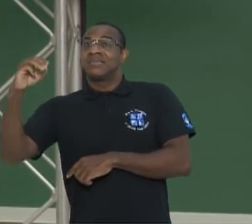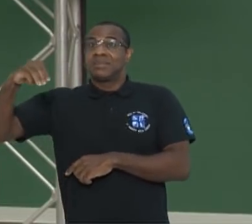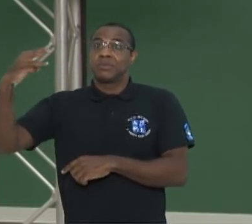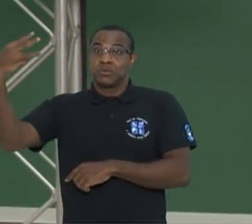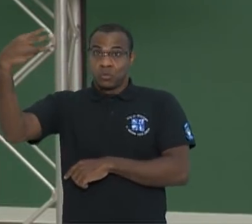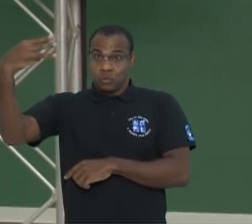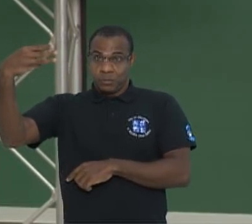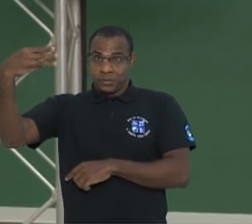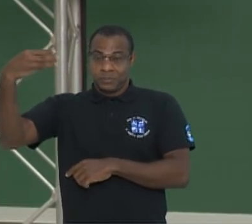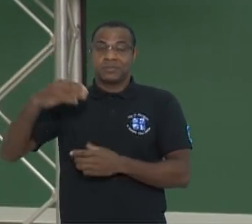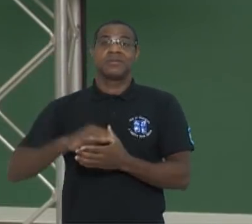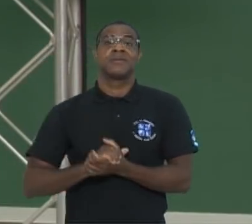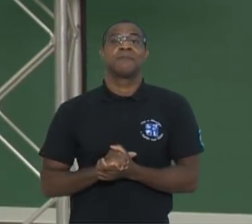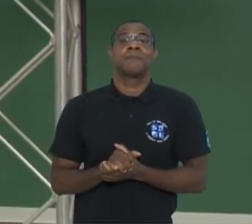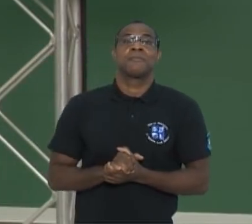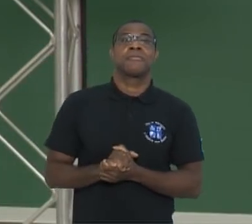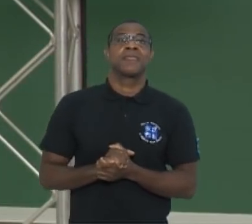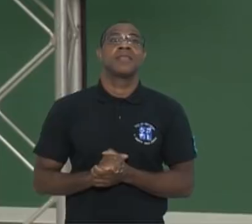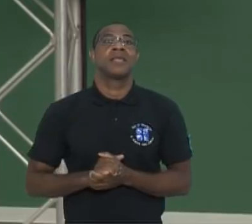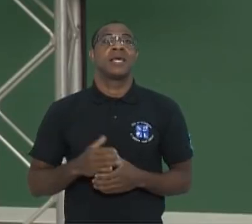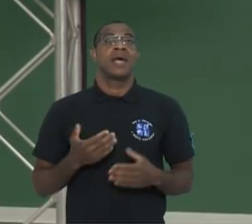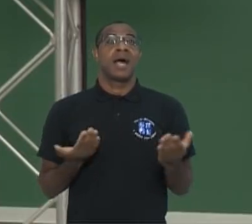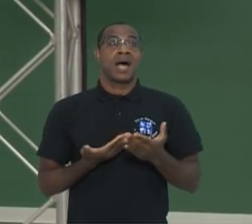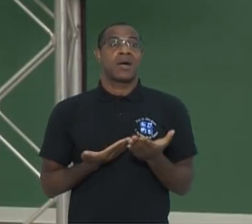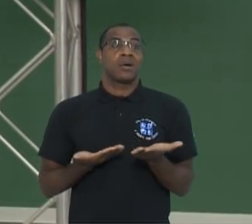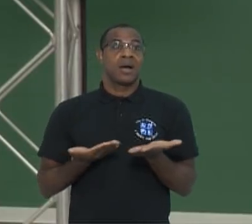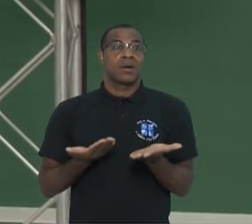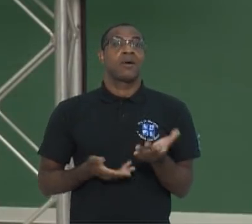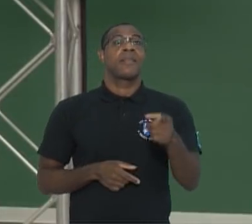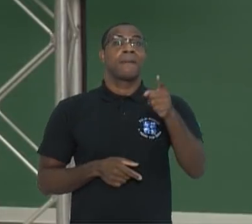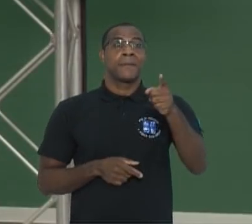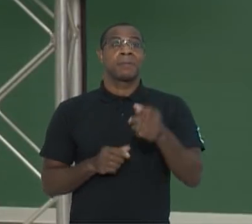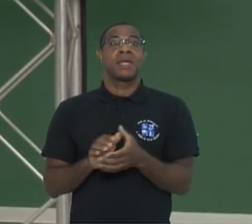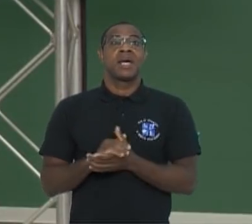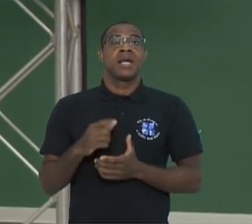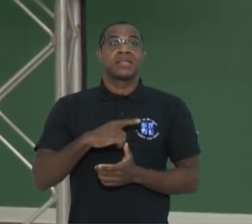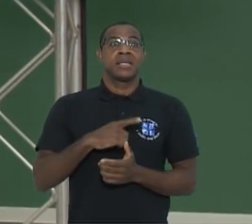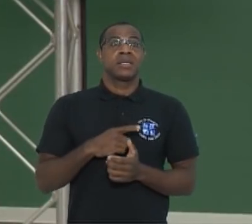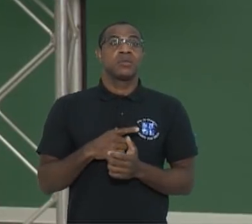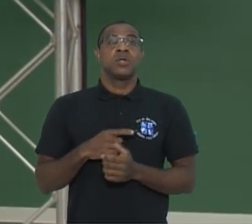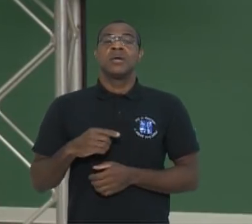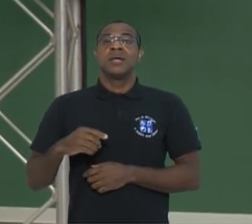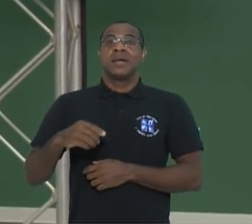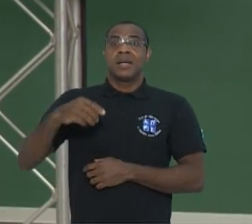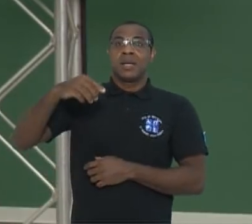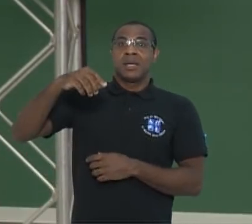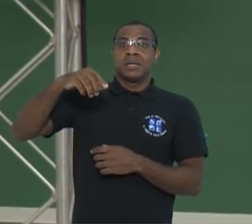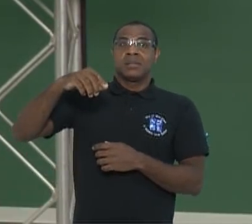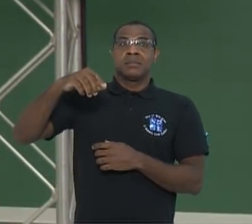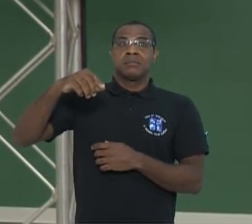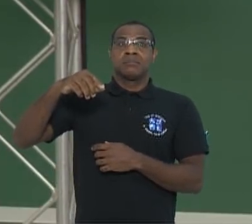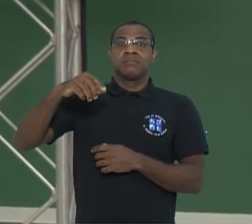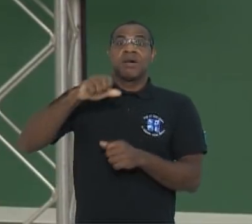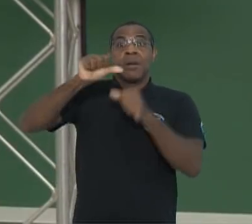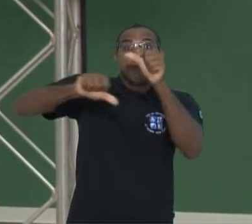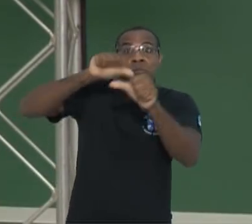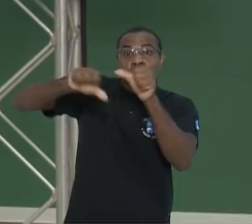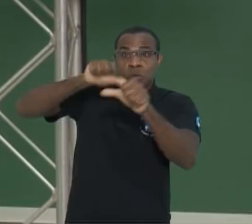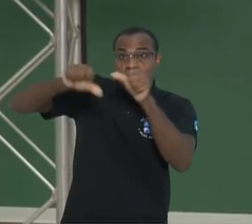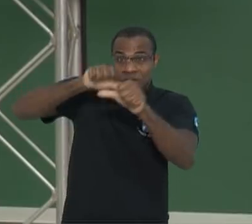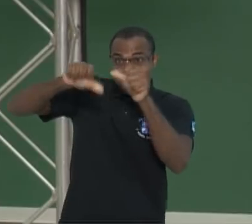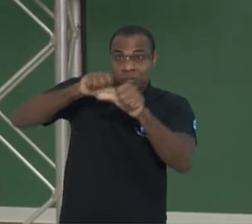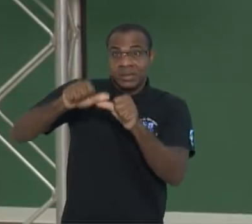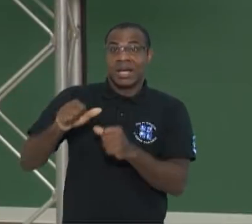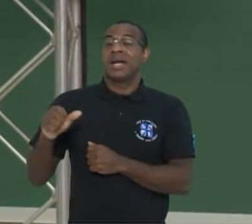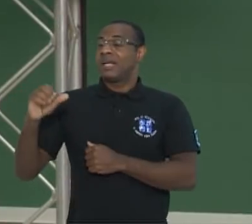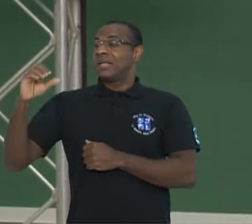1.800.000 centímetros cúbicos. Agora eu estou nos centímetros cúbicos, eu estou aqui, ó, e quero transformar para metros